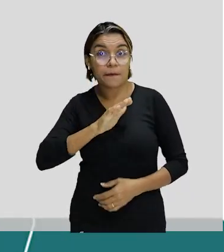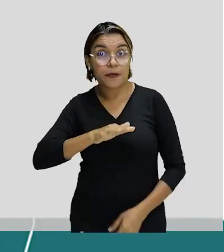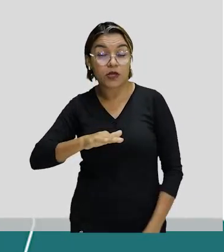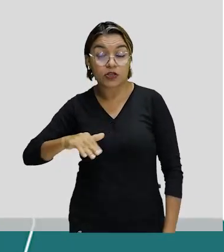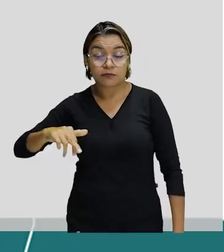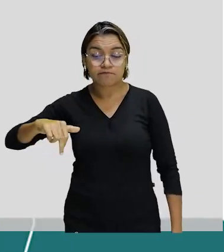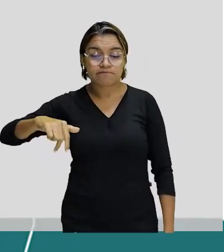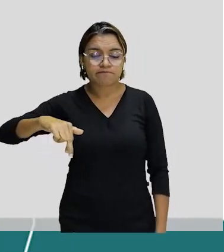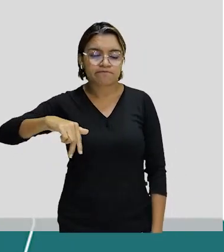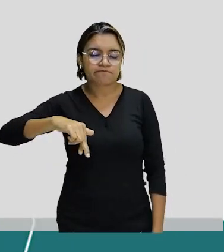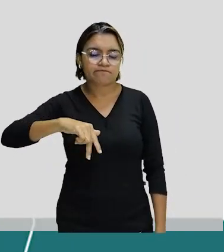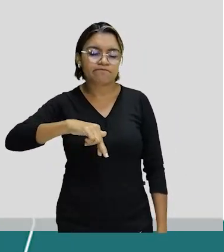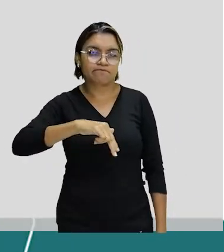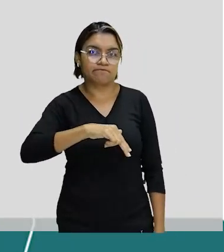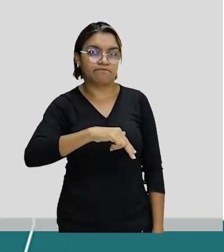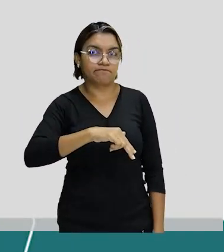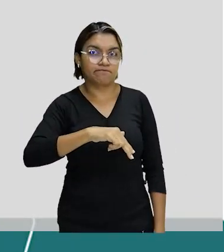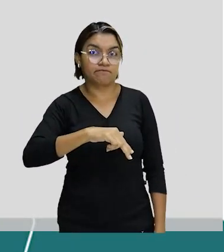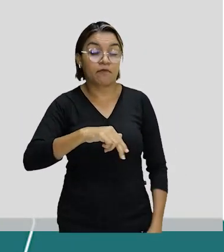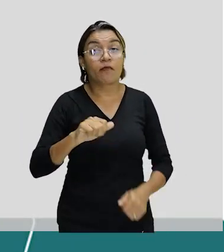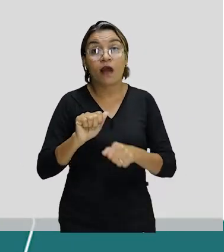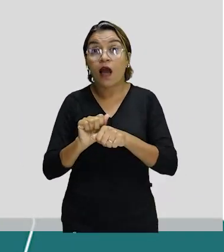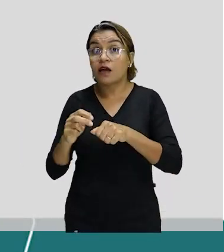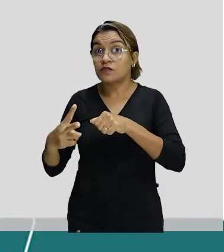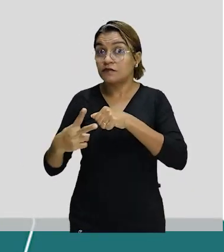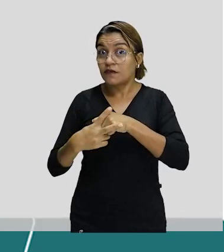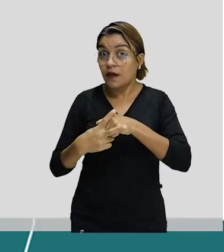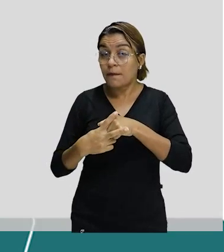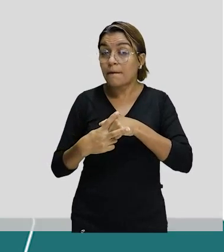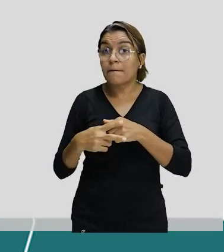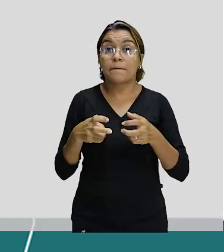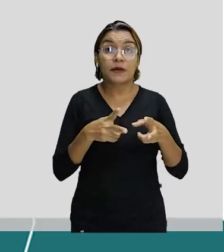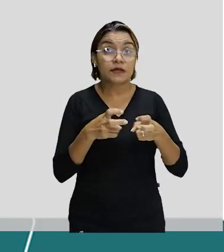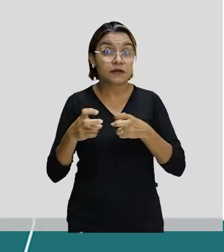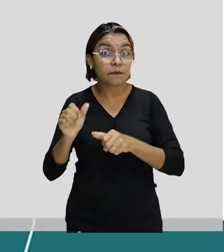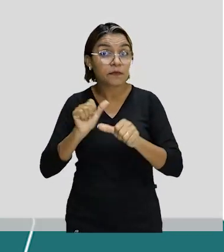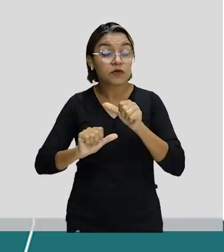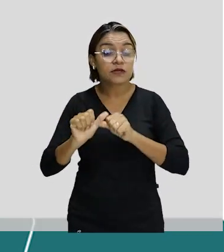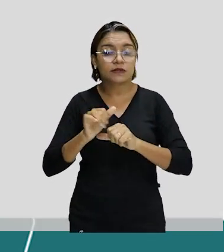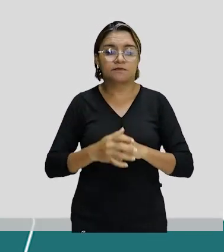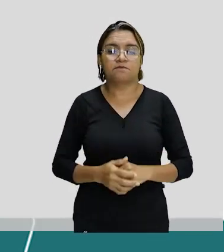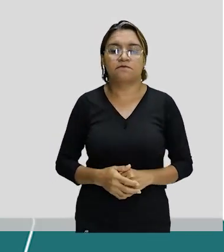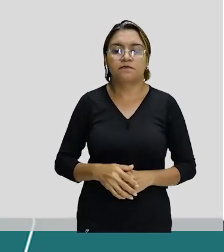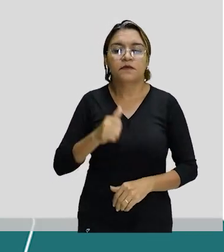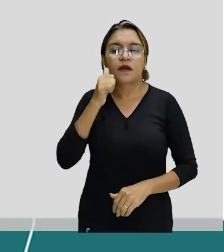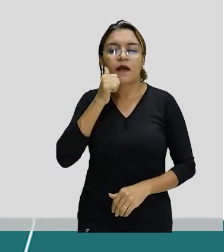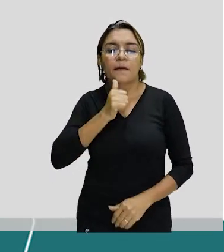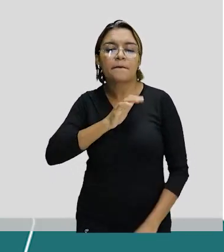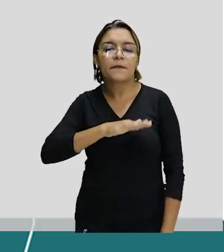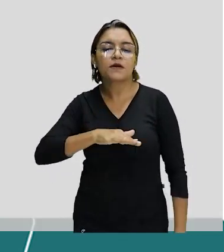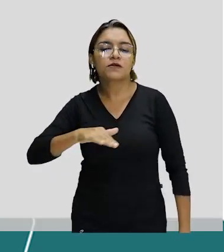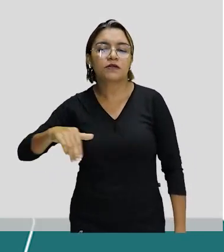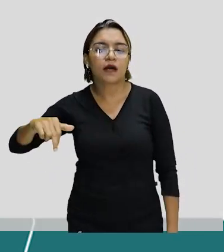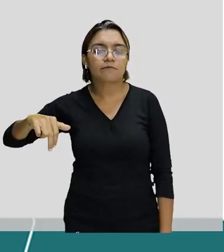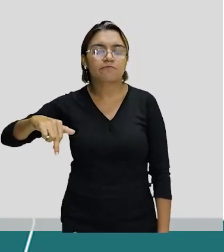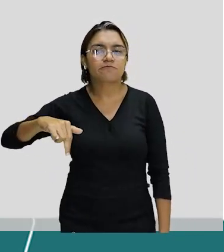caminhando. Quando eu coloco um advérbio, perceba as mudanças que eu tenho. Ó. A menina está andando fast, quer dizer,